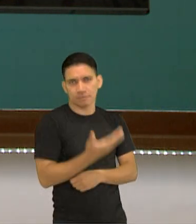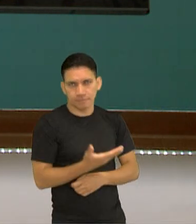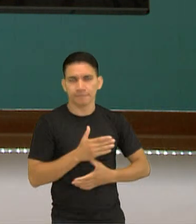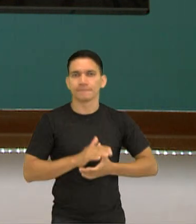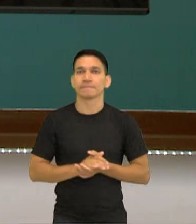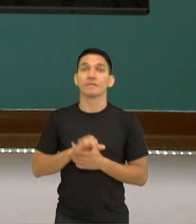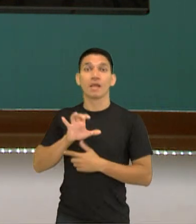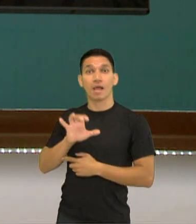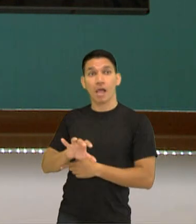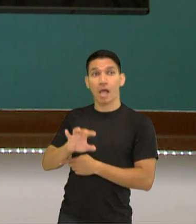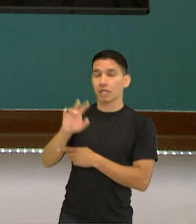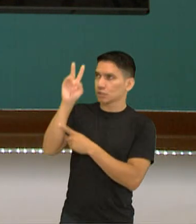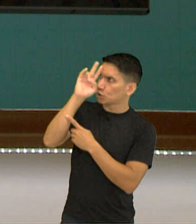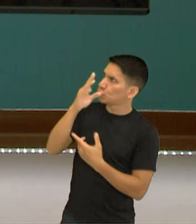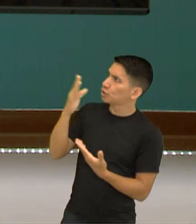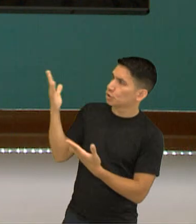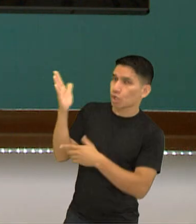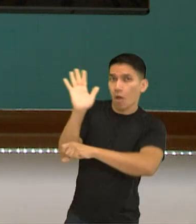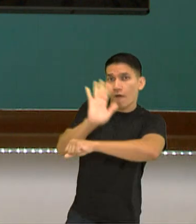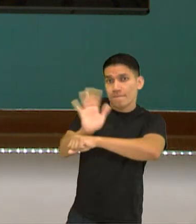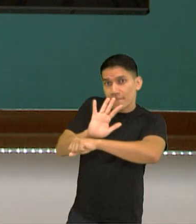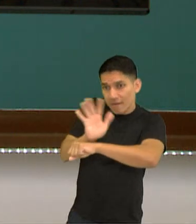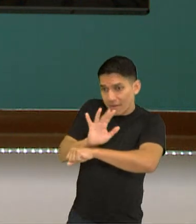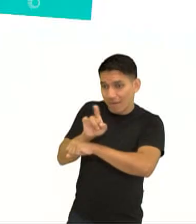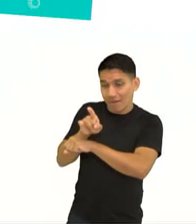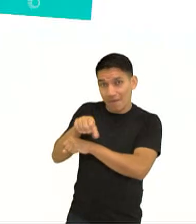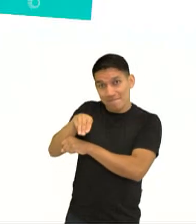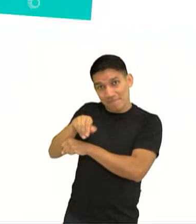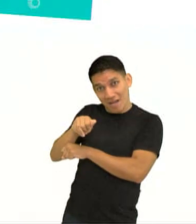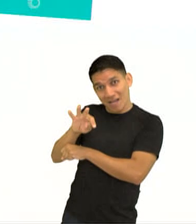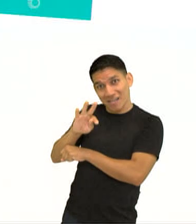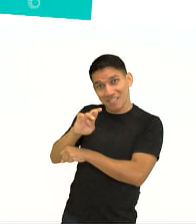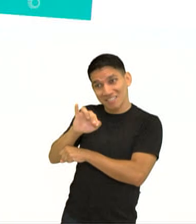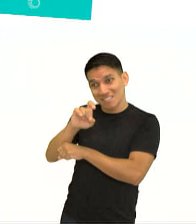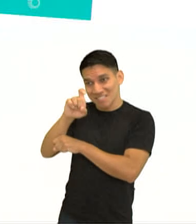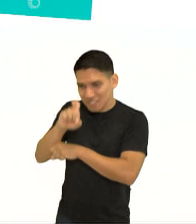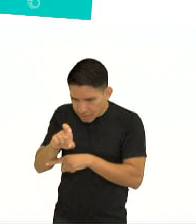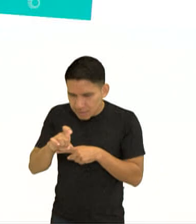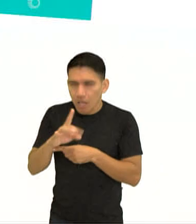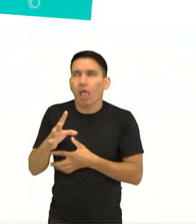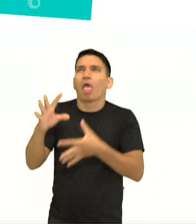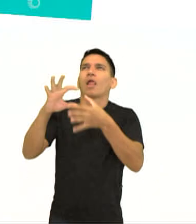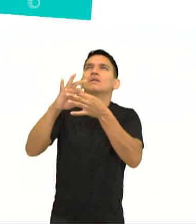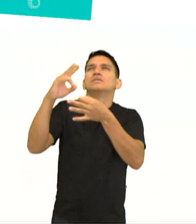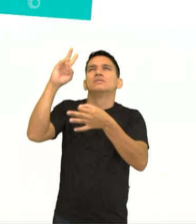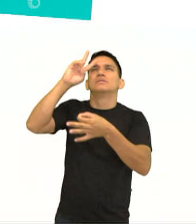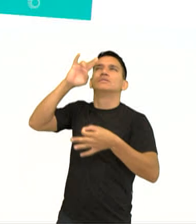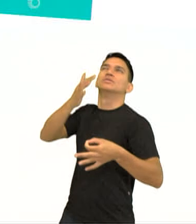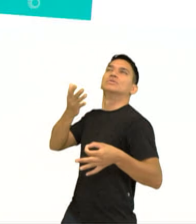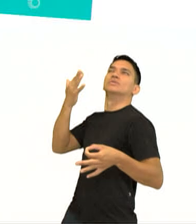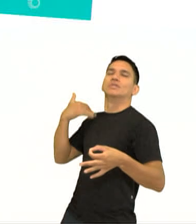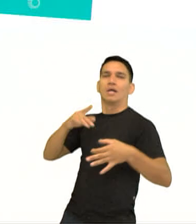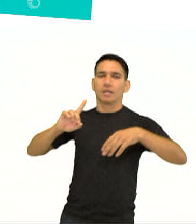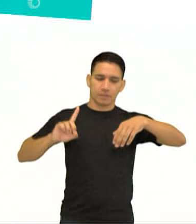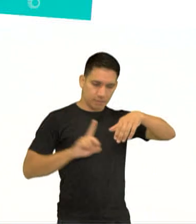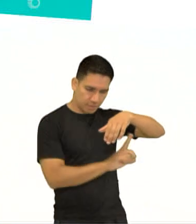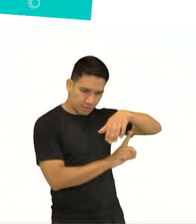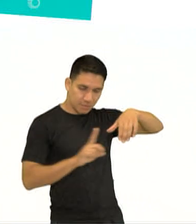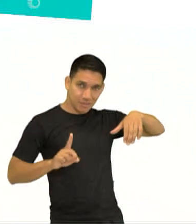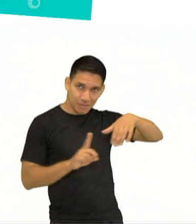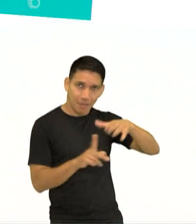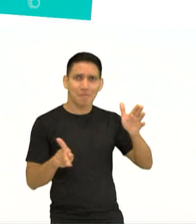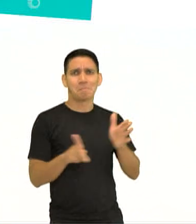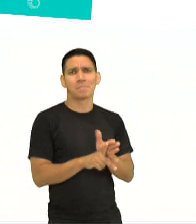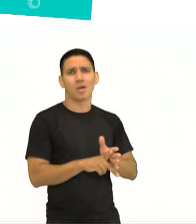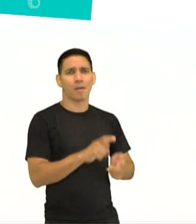Essa história, então, aí do Matrix nos remete justamente à chamada alegoria da caverna de Platão. Quem